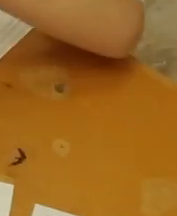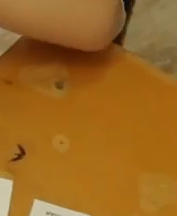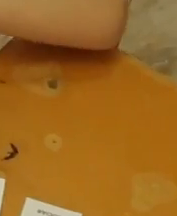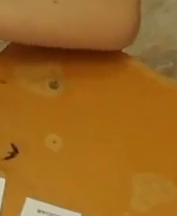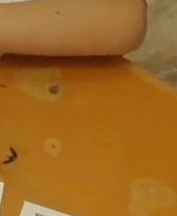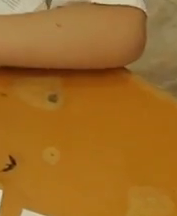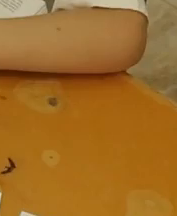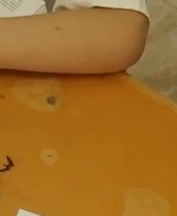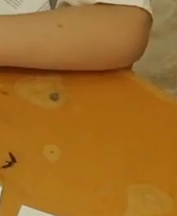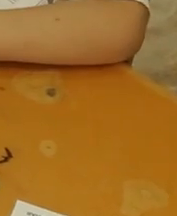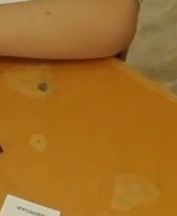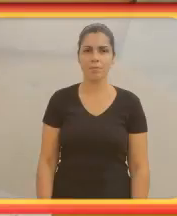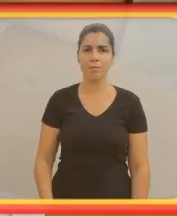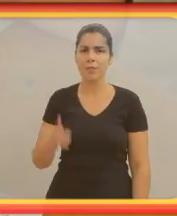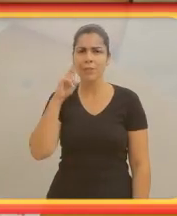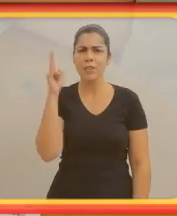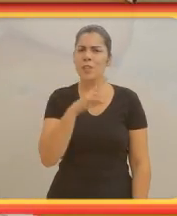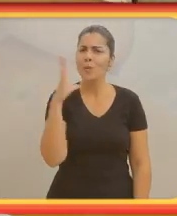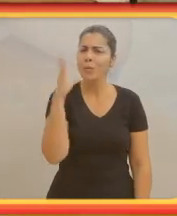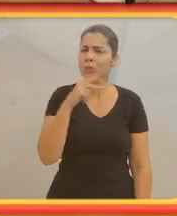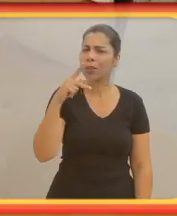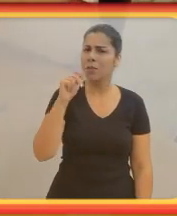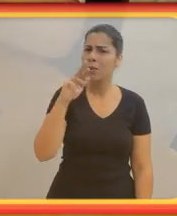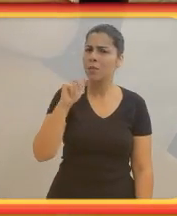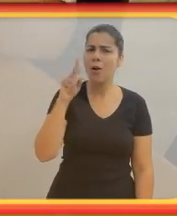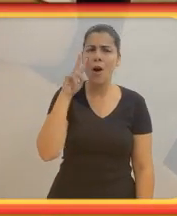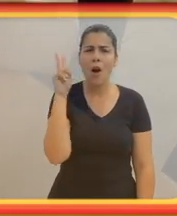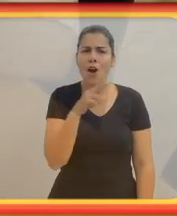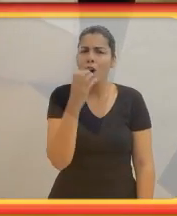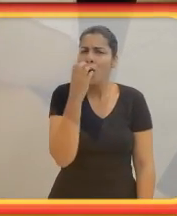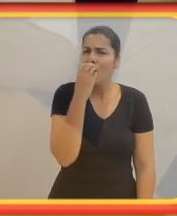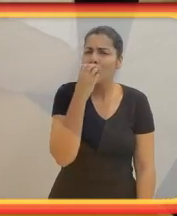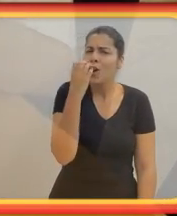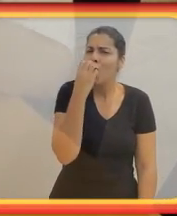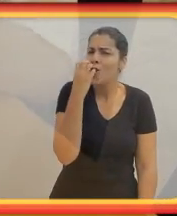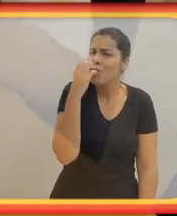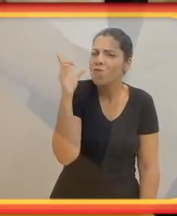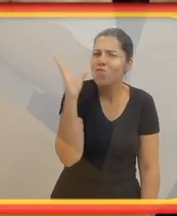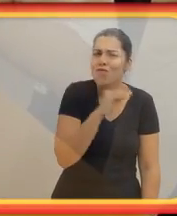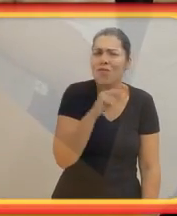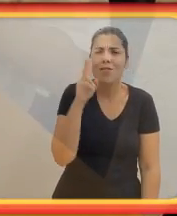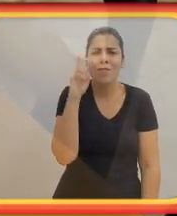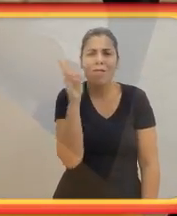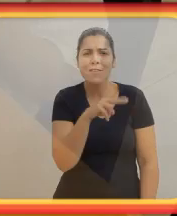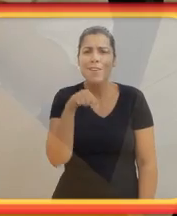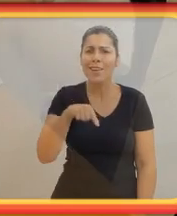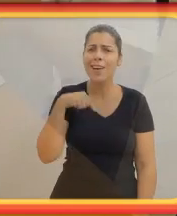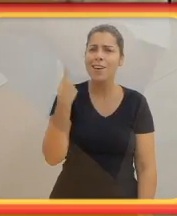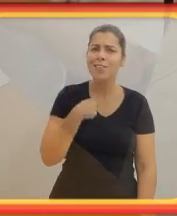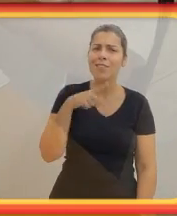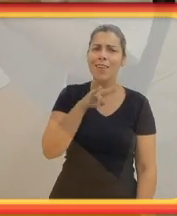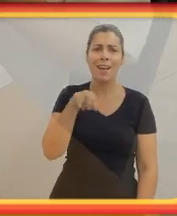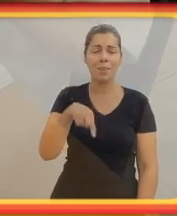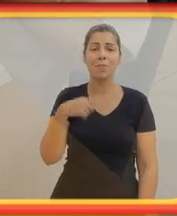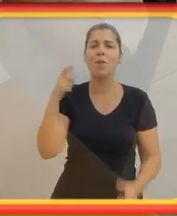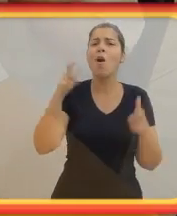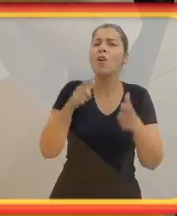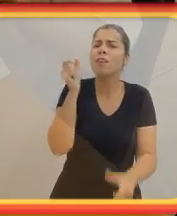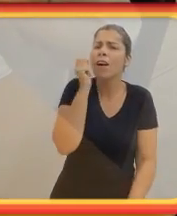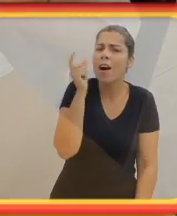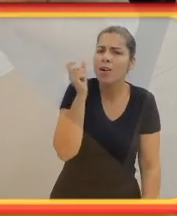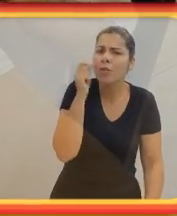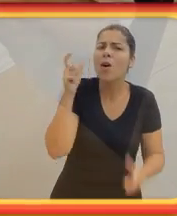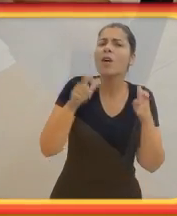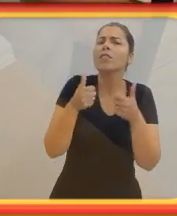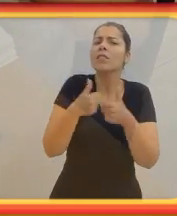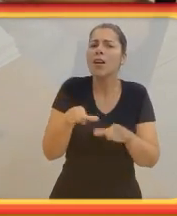que lindo, Pavel! Veja que bonito, Pavel. Olhe, o cachorrinho. É, o cachorrinho. Veja,